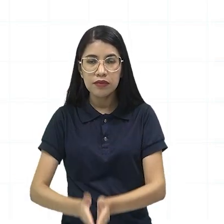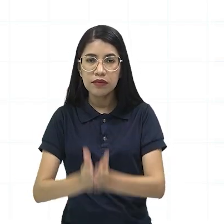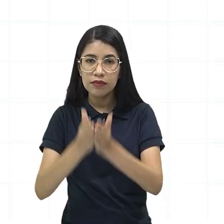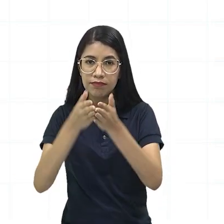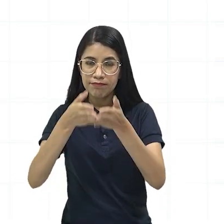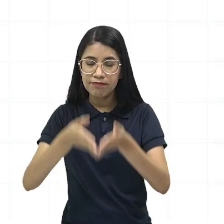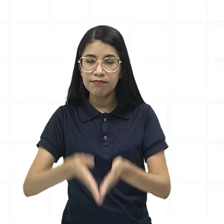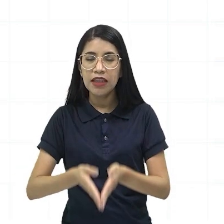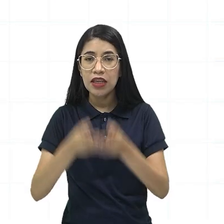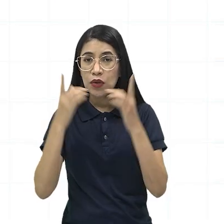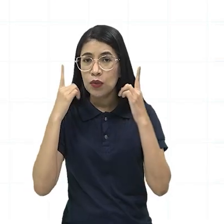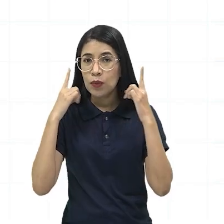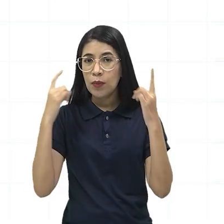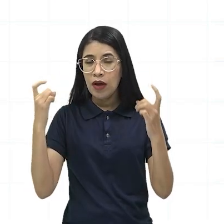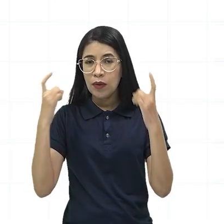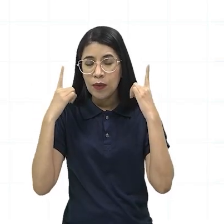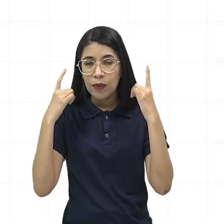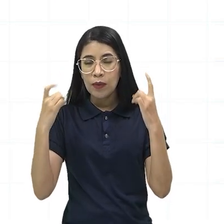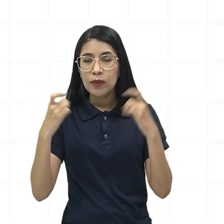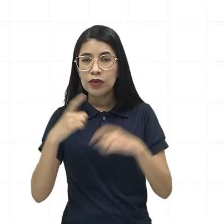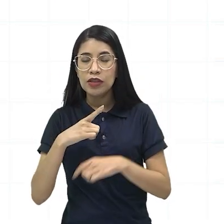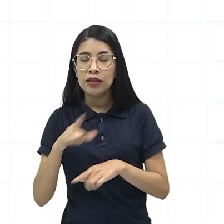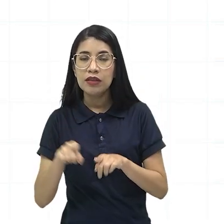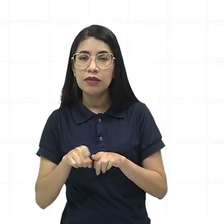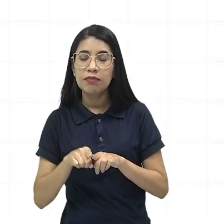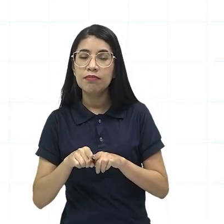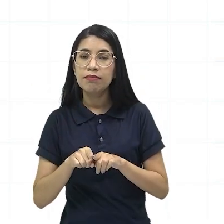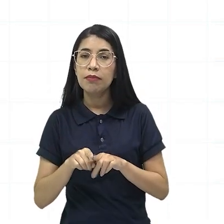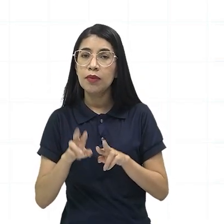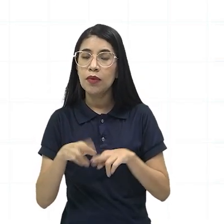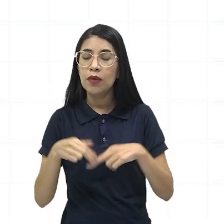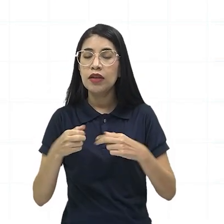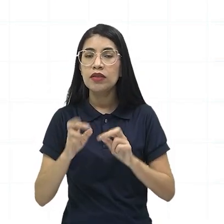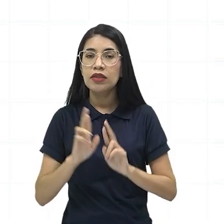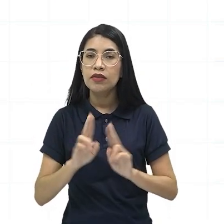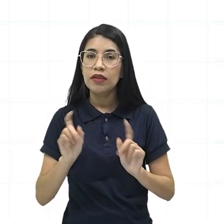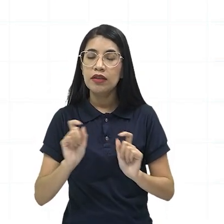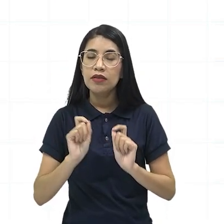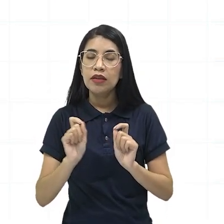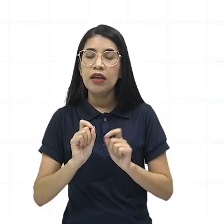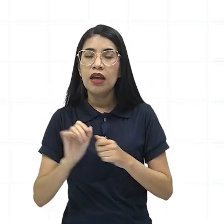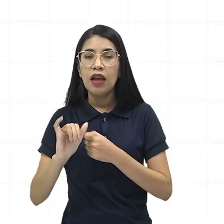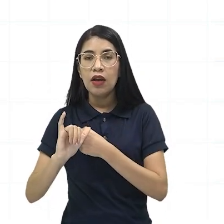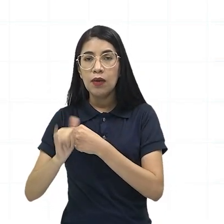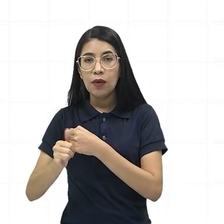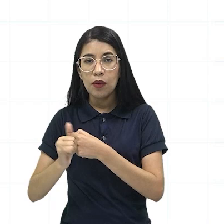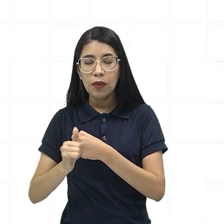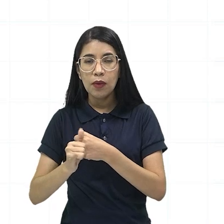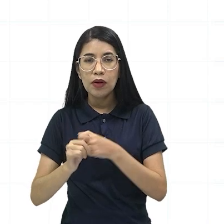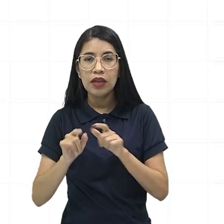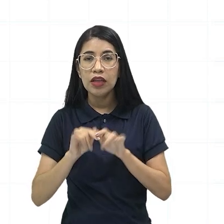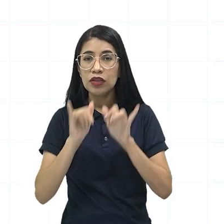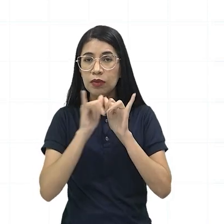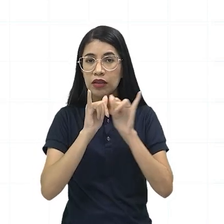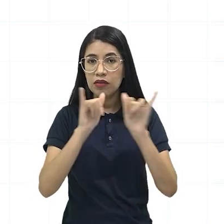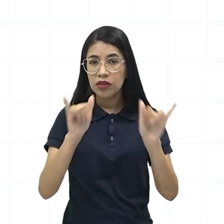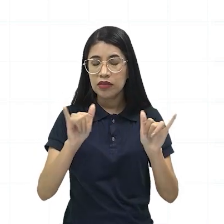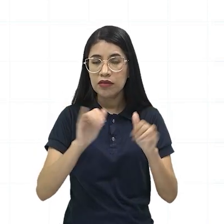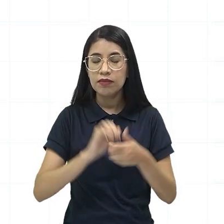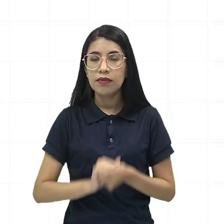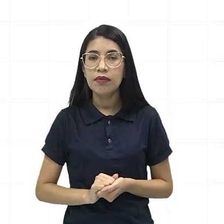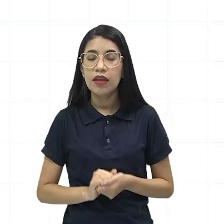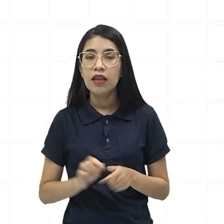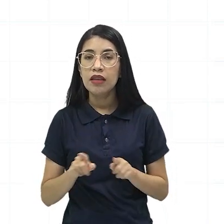com o estrondo, o som daquilo. É isso que diferencia a crônica de uma notícia. Ela